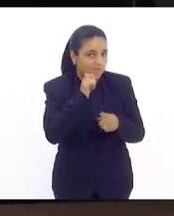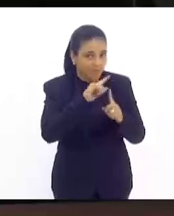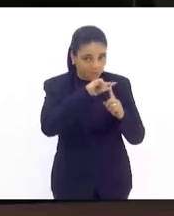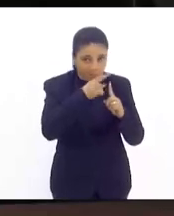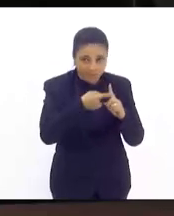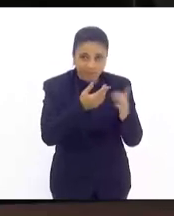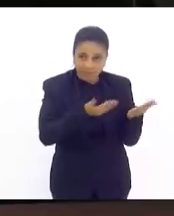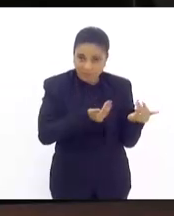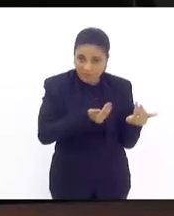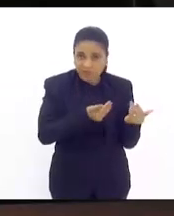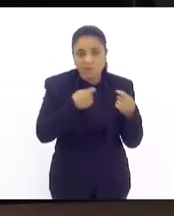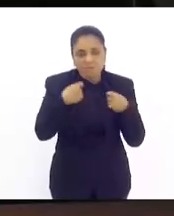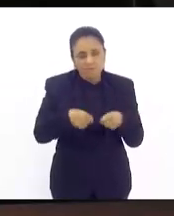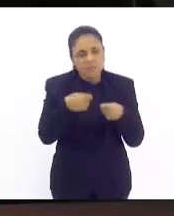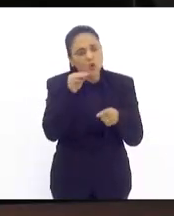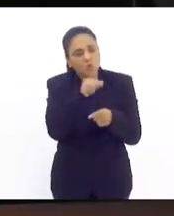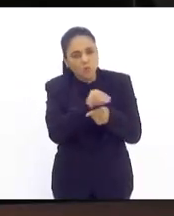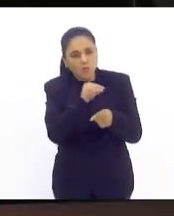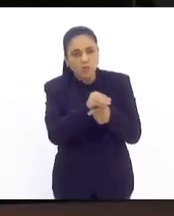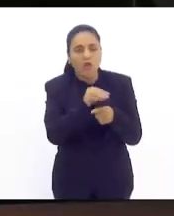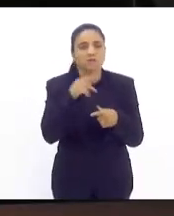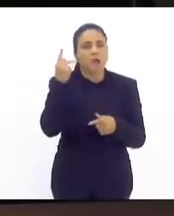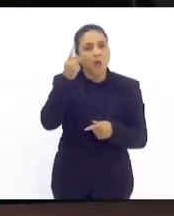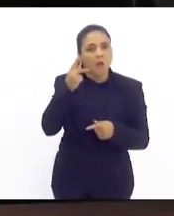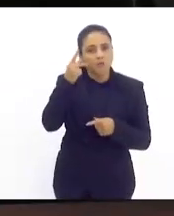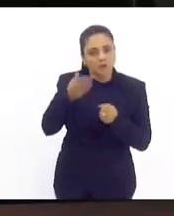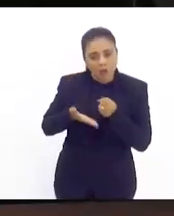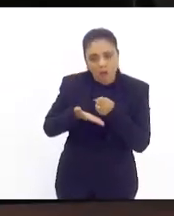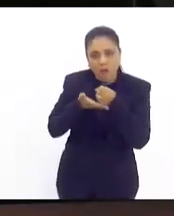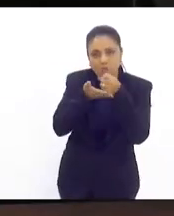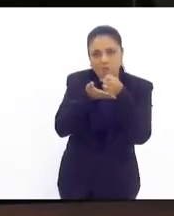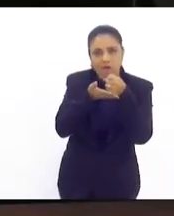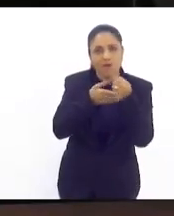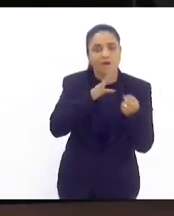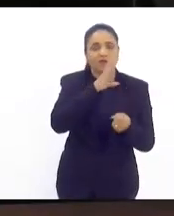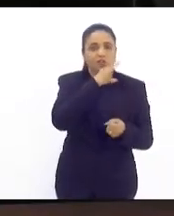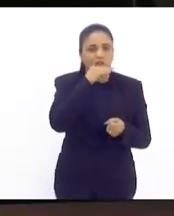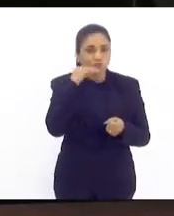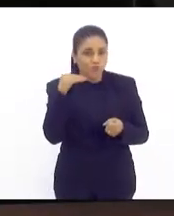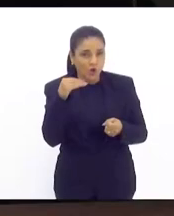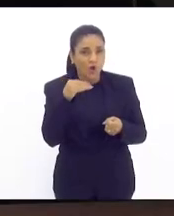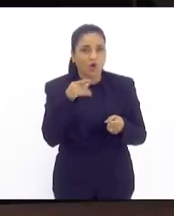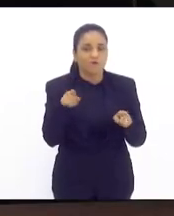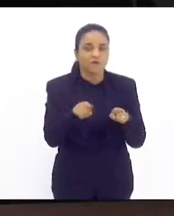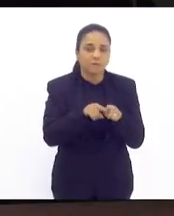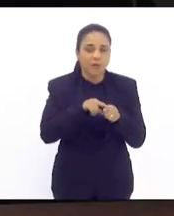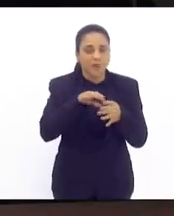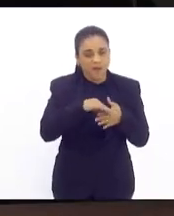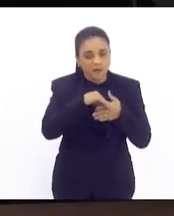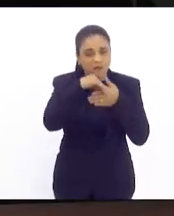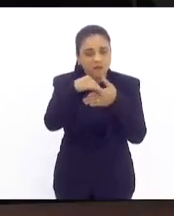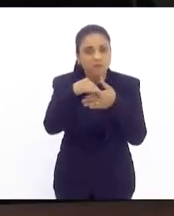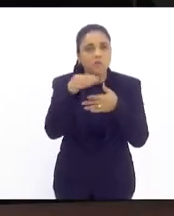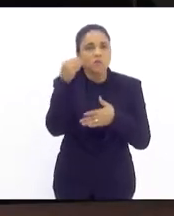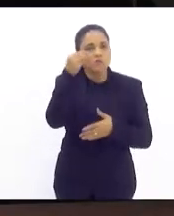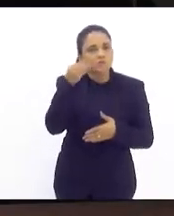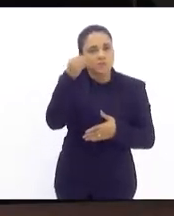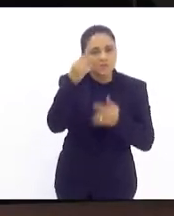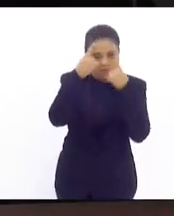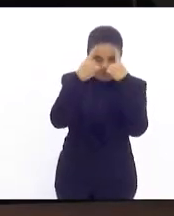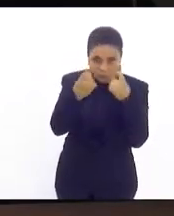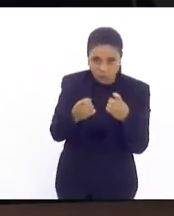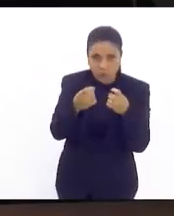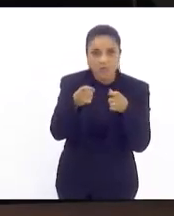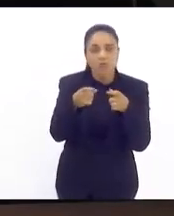entre essas políticas as ações capazes de apoiar jovens e mães e líderes Com as experiências de violência abandona